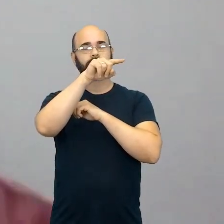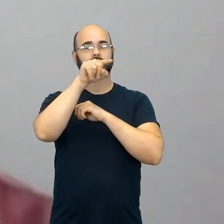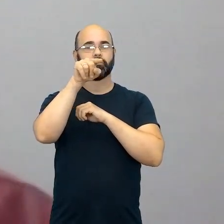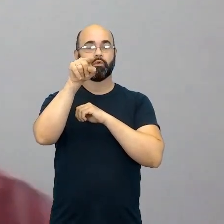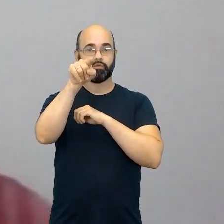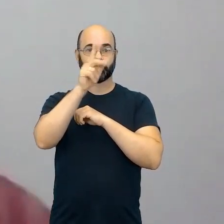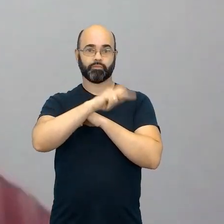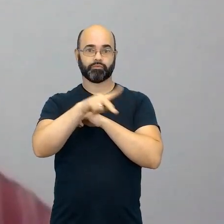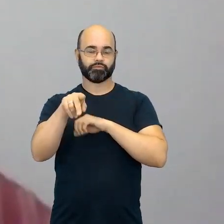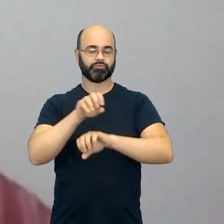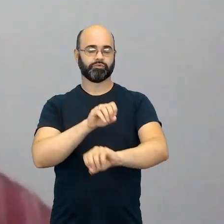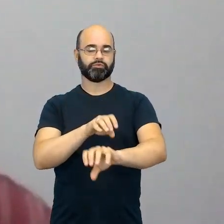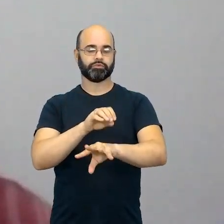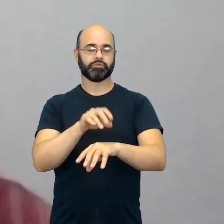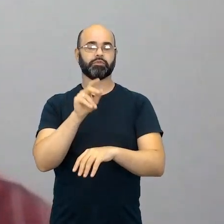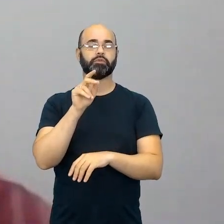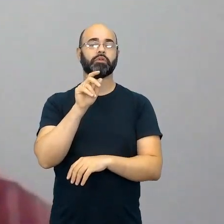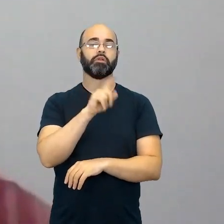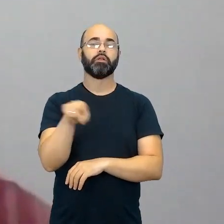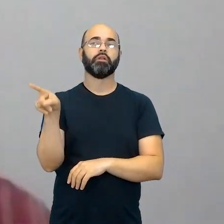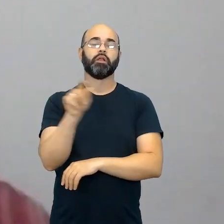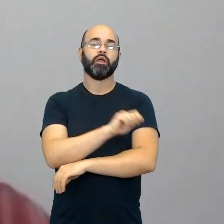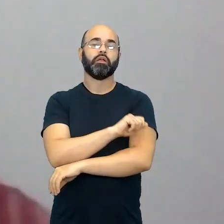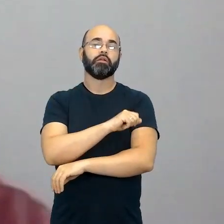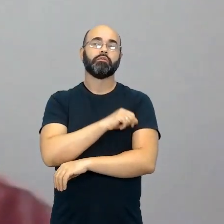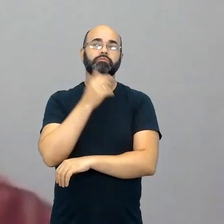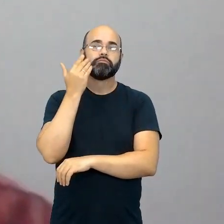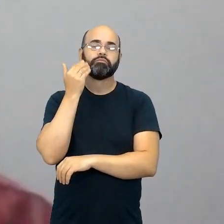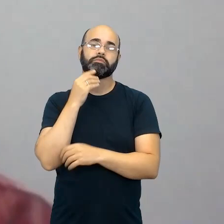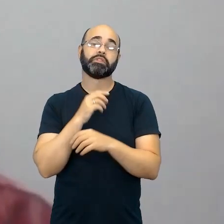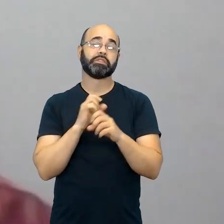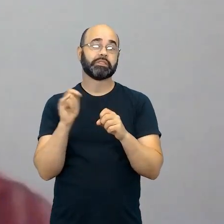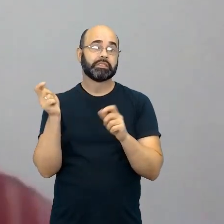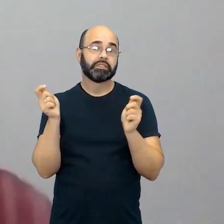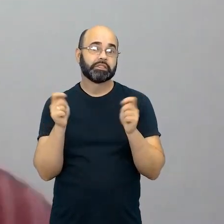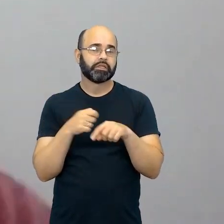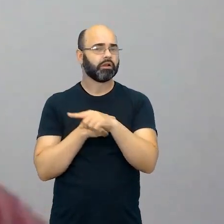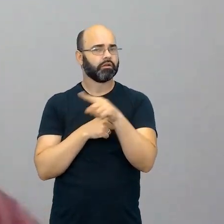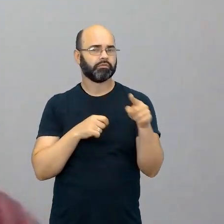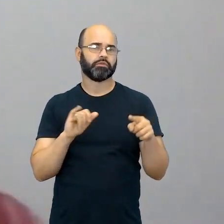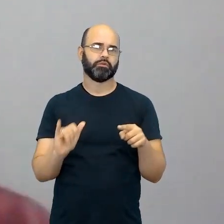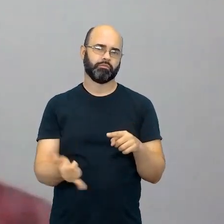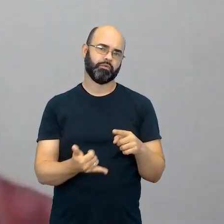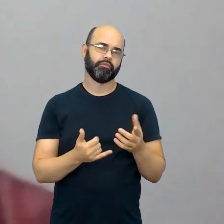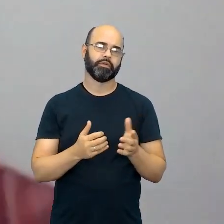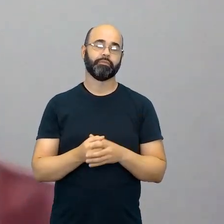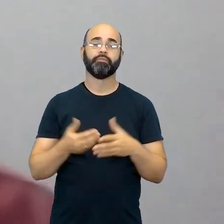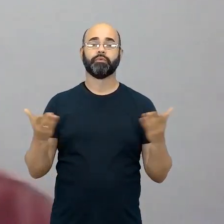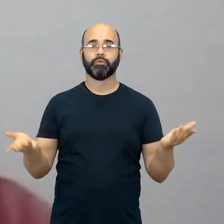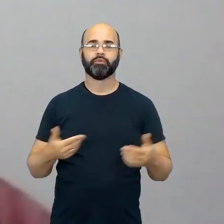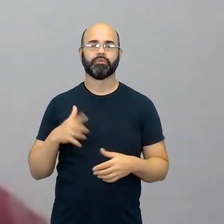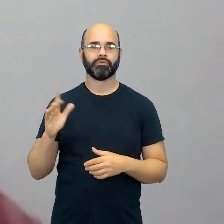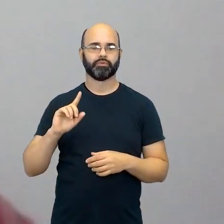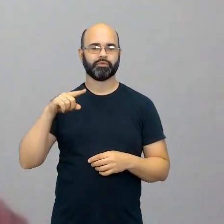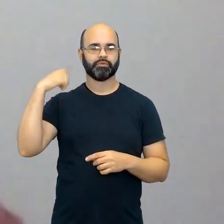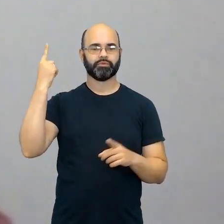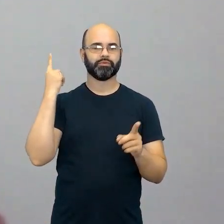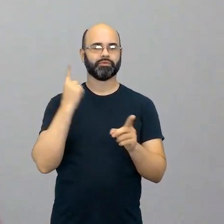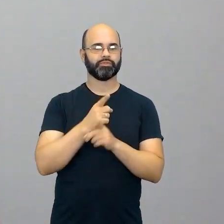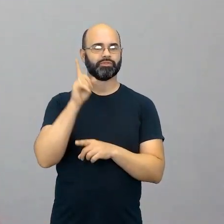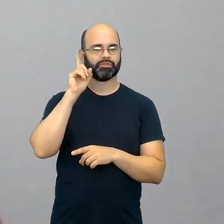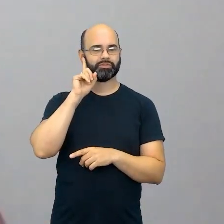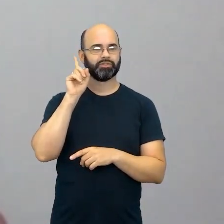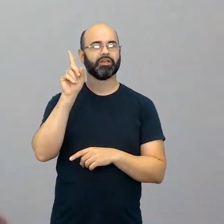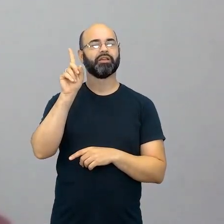né? E se der certo, né, façam isso. Eu me despeço de vocês e nos vemos daqui a 15